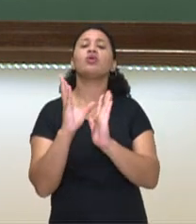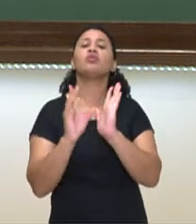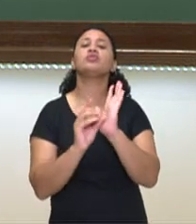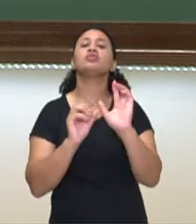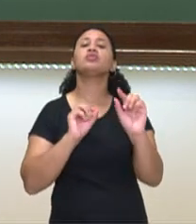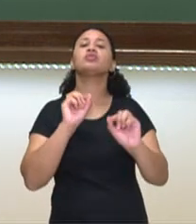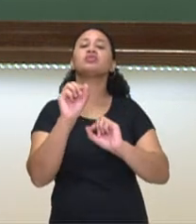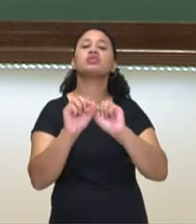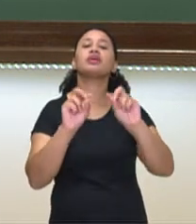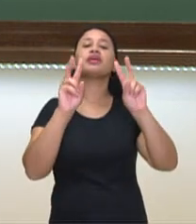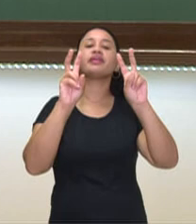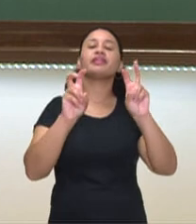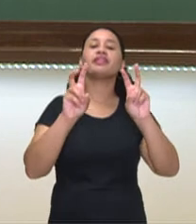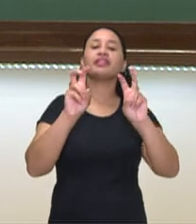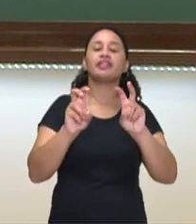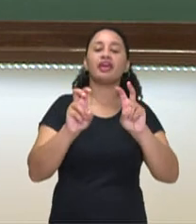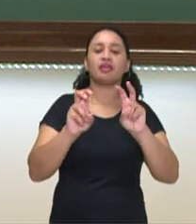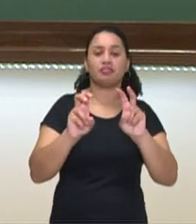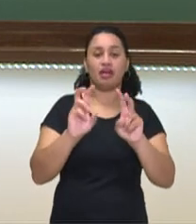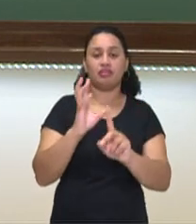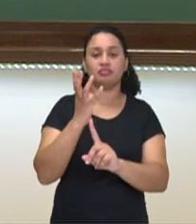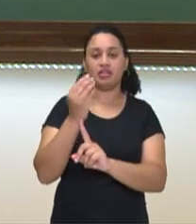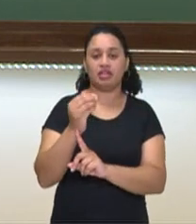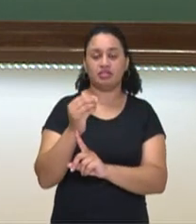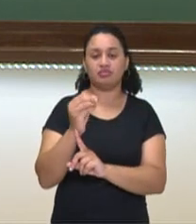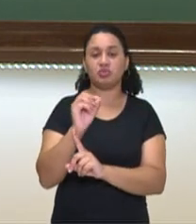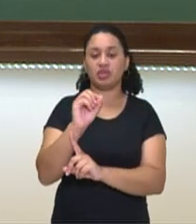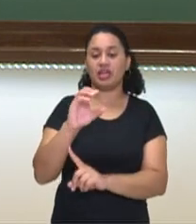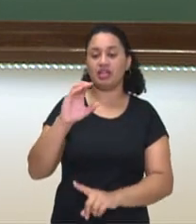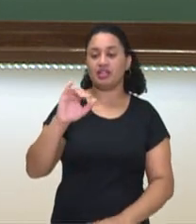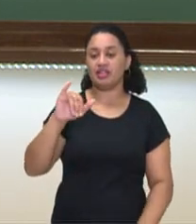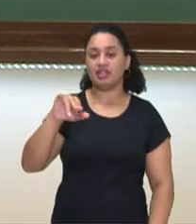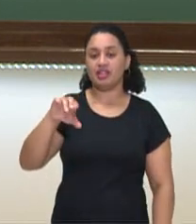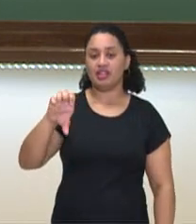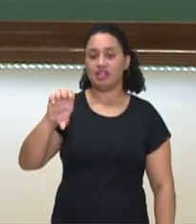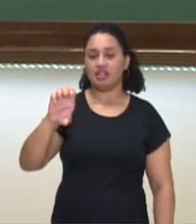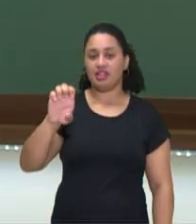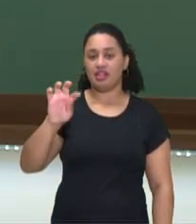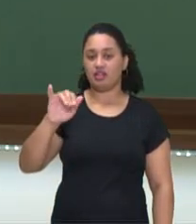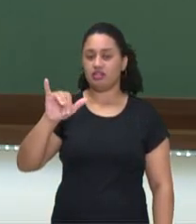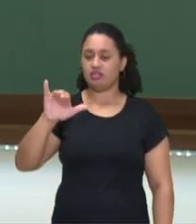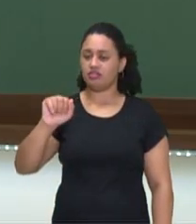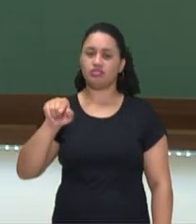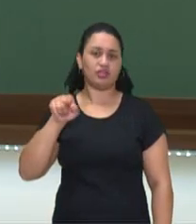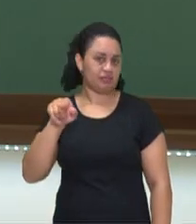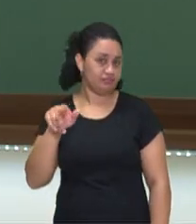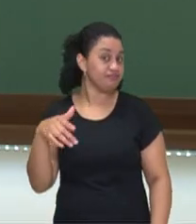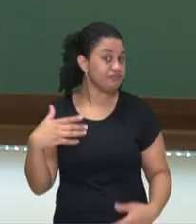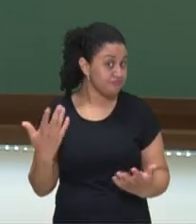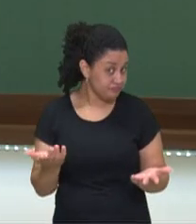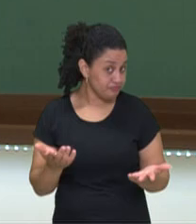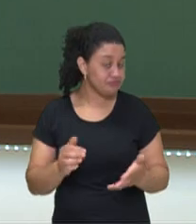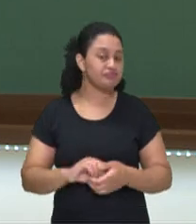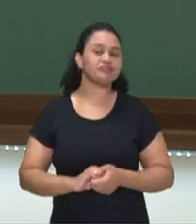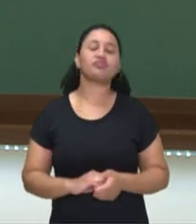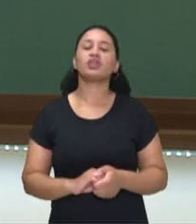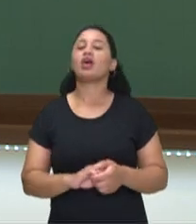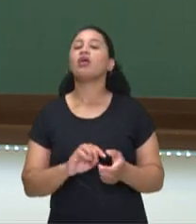falar sobre o tema cinética na arte. Quais são os objetivos dessa